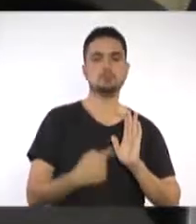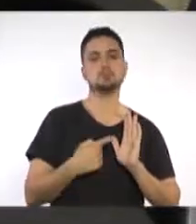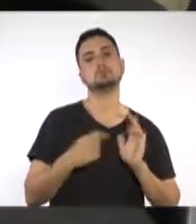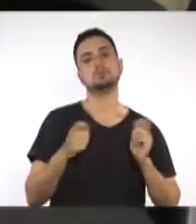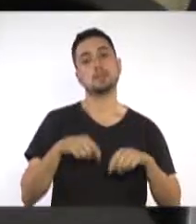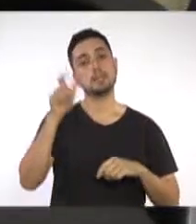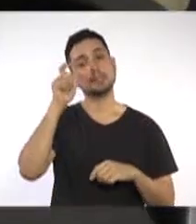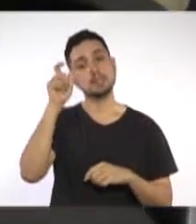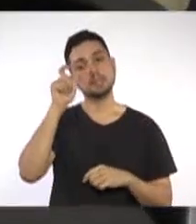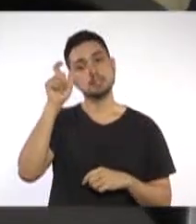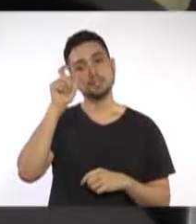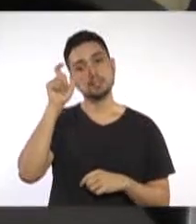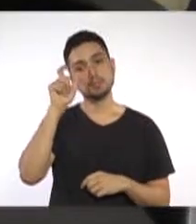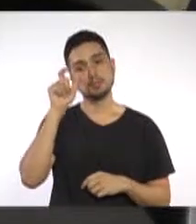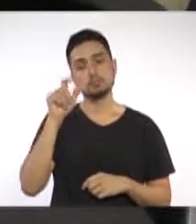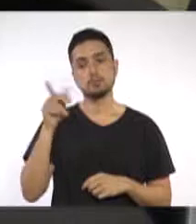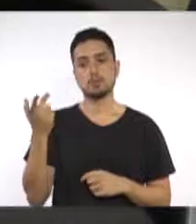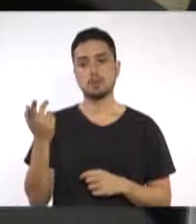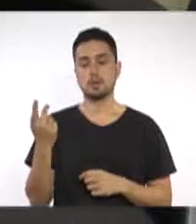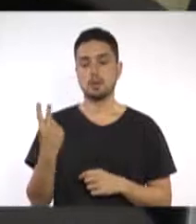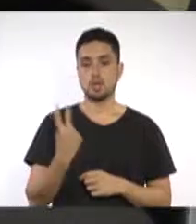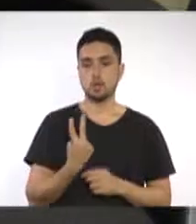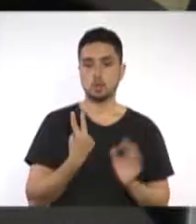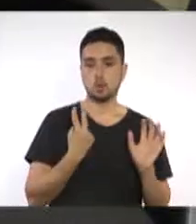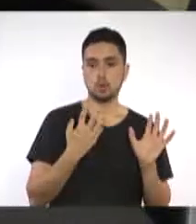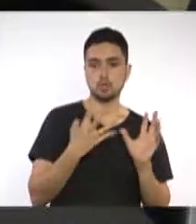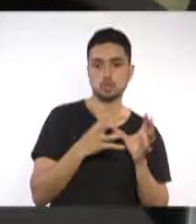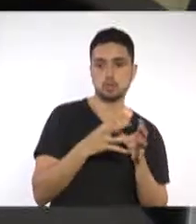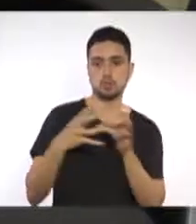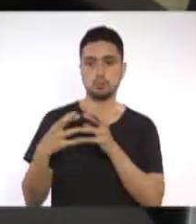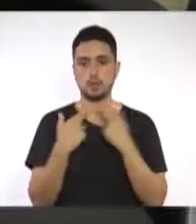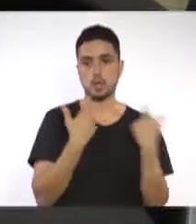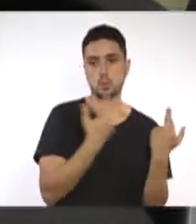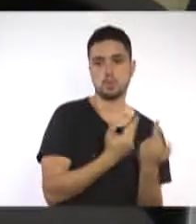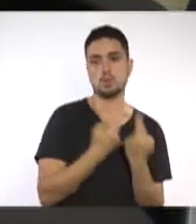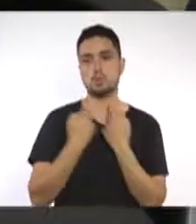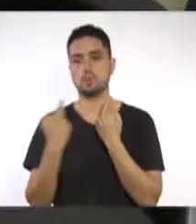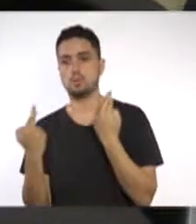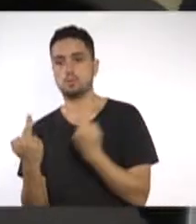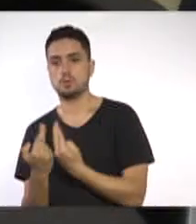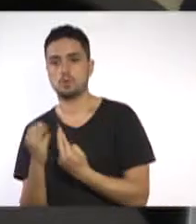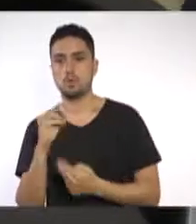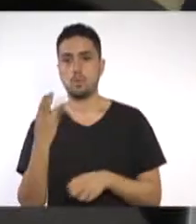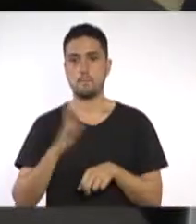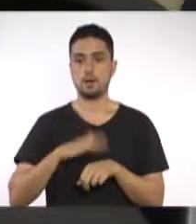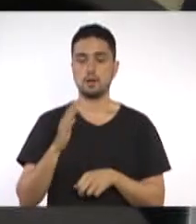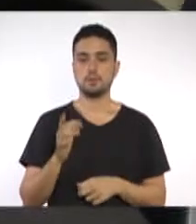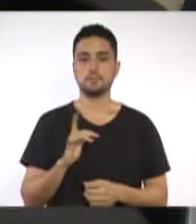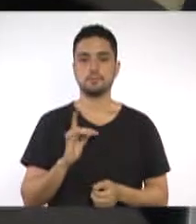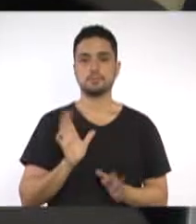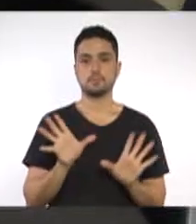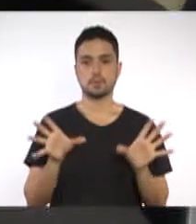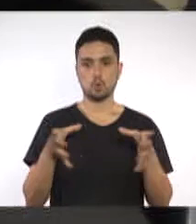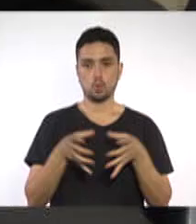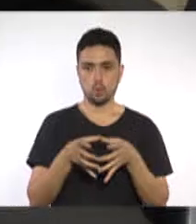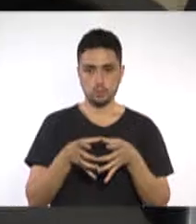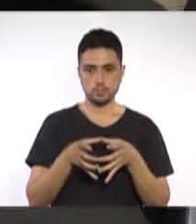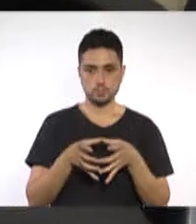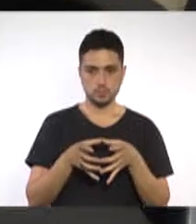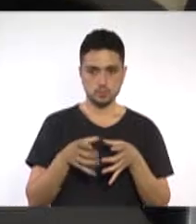duas ou a mais de uma comissão. E aí ele coloca lá que a comissão que pretender a audiência